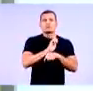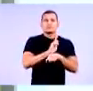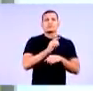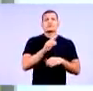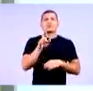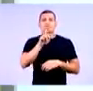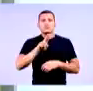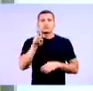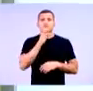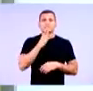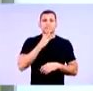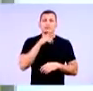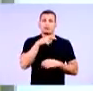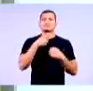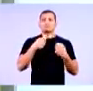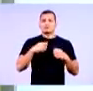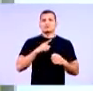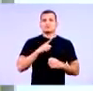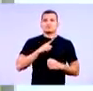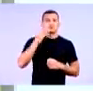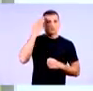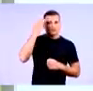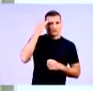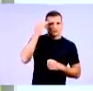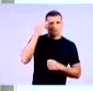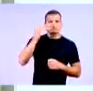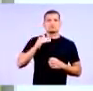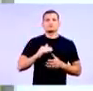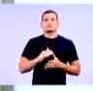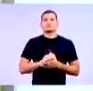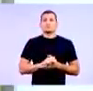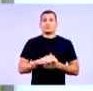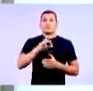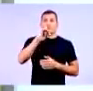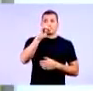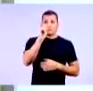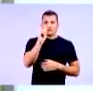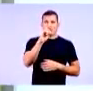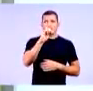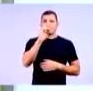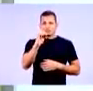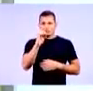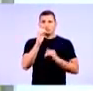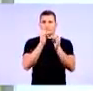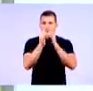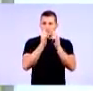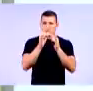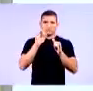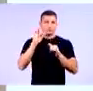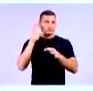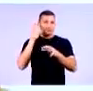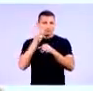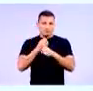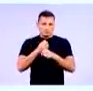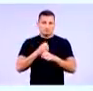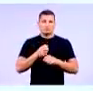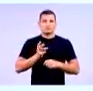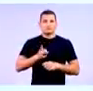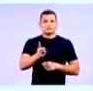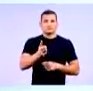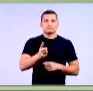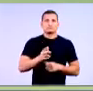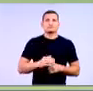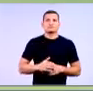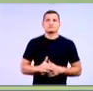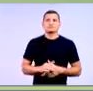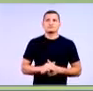o conhecimento que está lhe sendo oferecido. Ok? Então, dado informação, só para a gente revisar, vamos seguir.